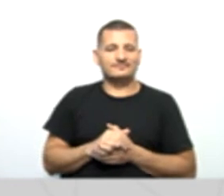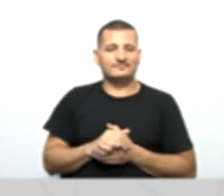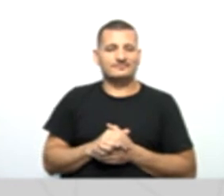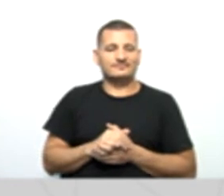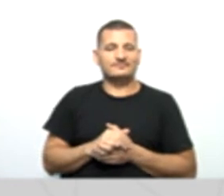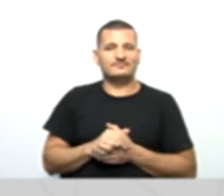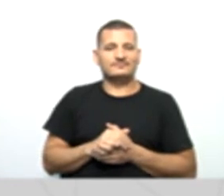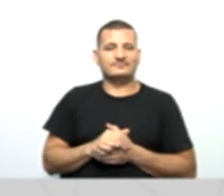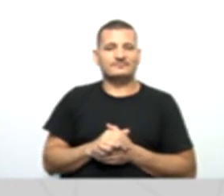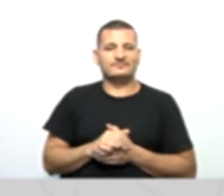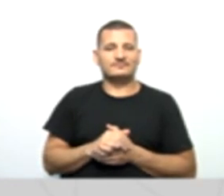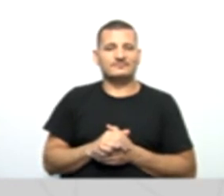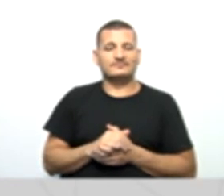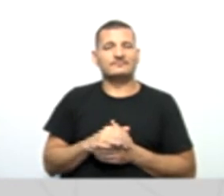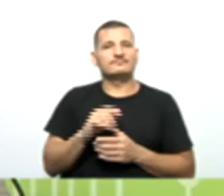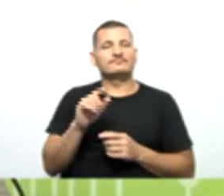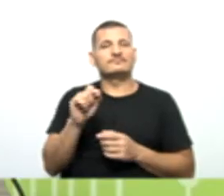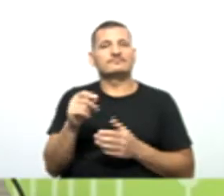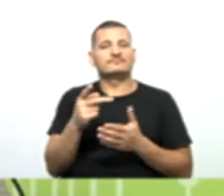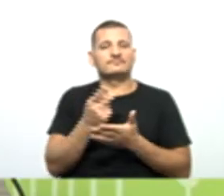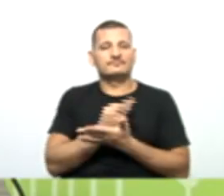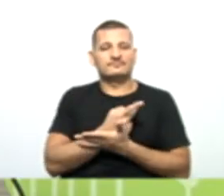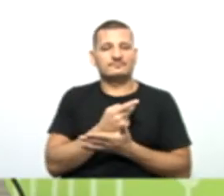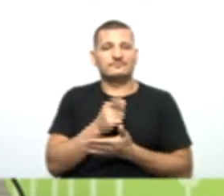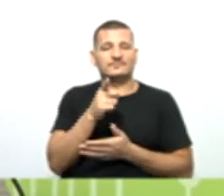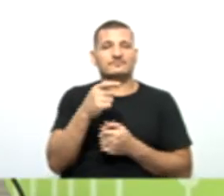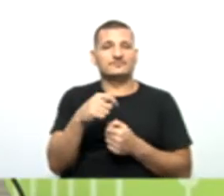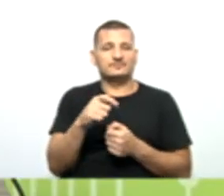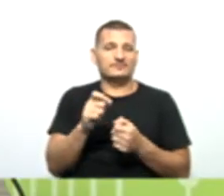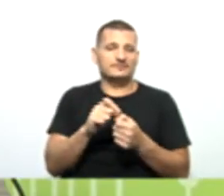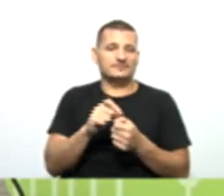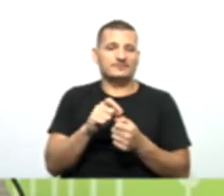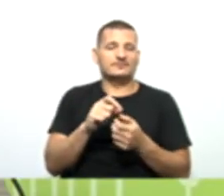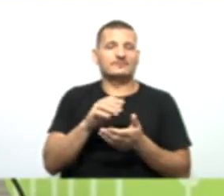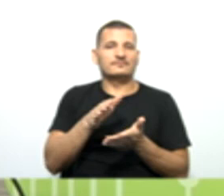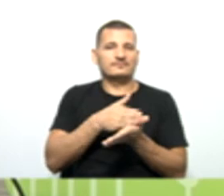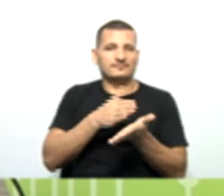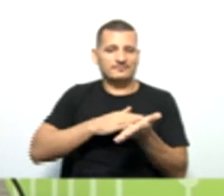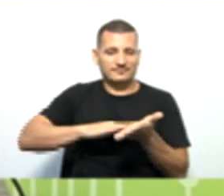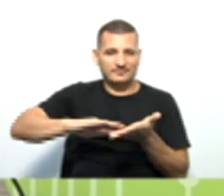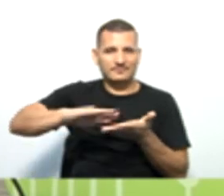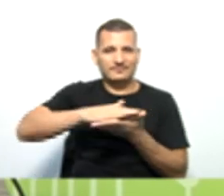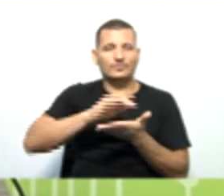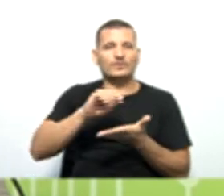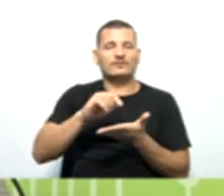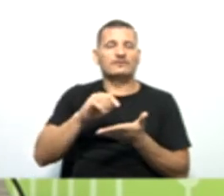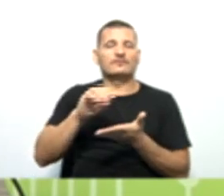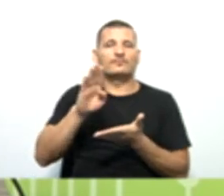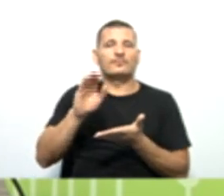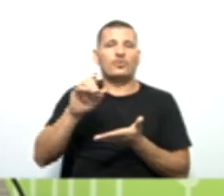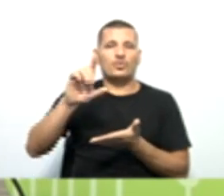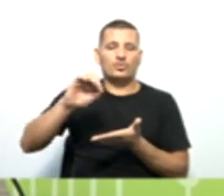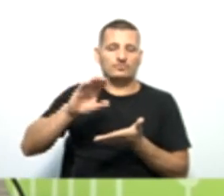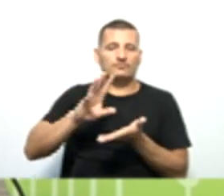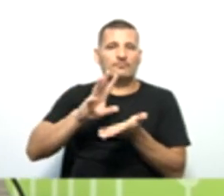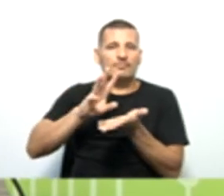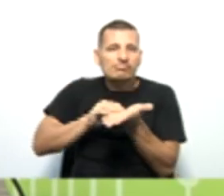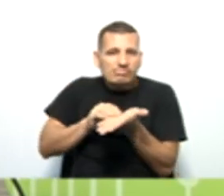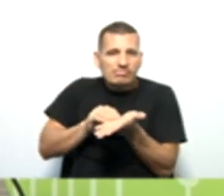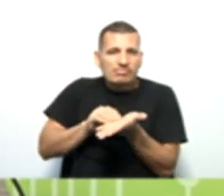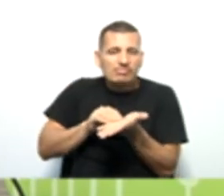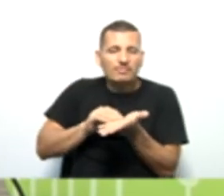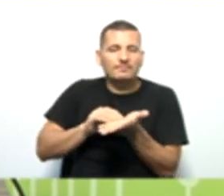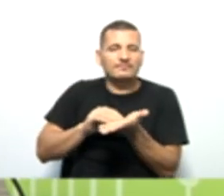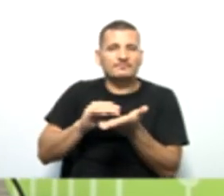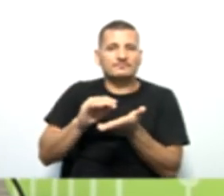que acontece? Você tem que fazer aquilo ali, aquele procedimento na forma para que ele não grude na hora de assar. Aí